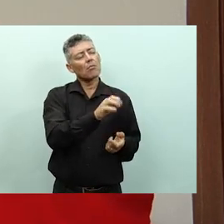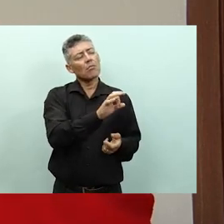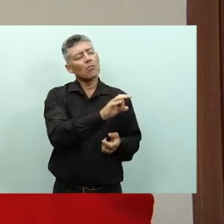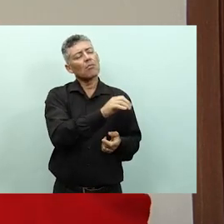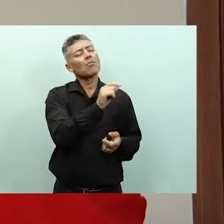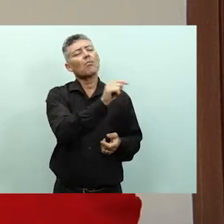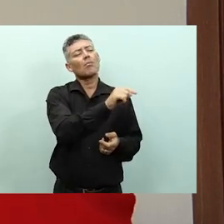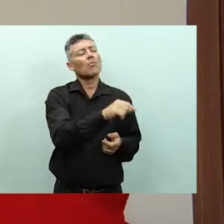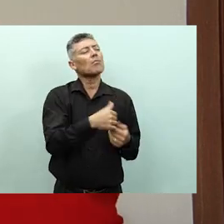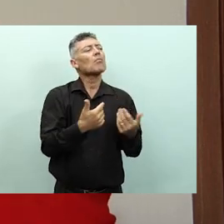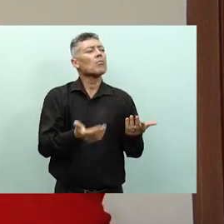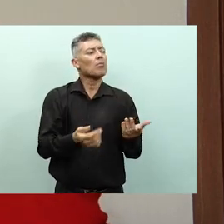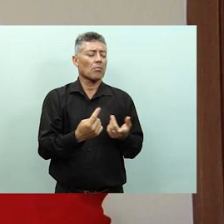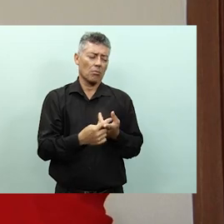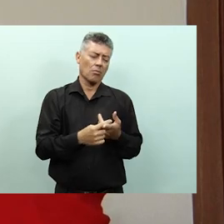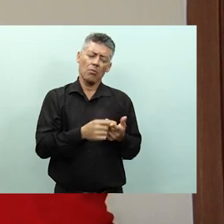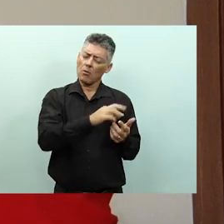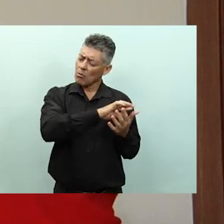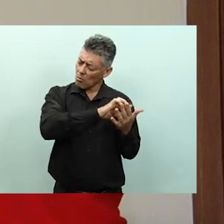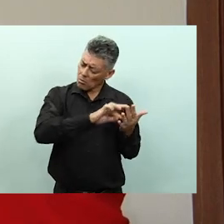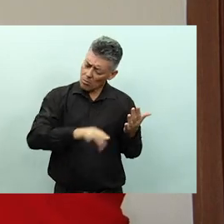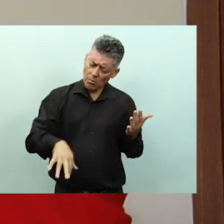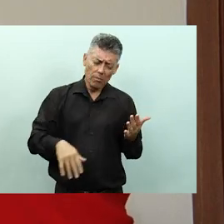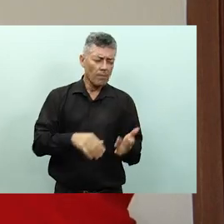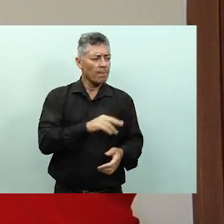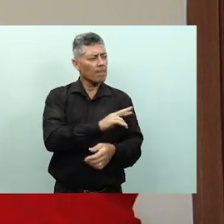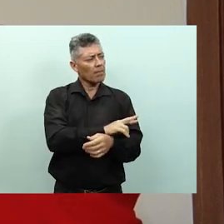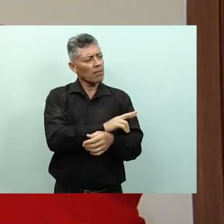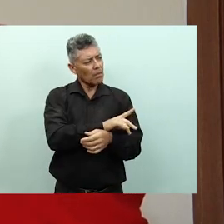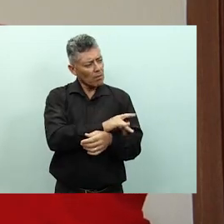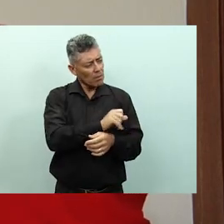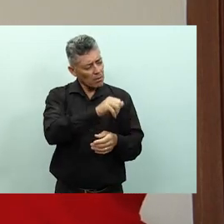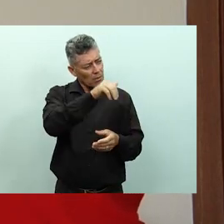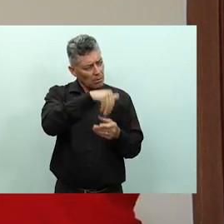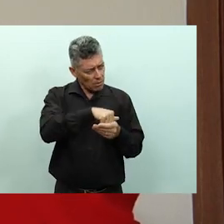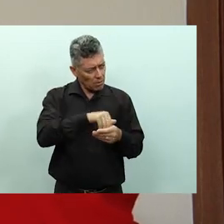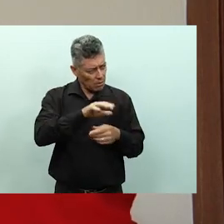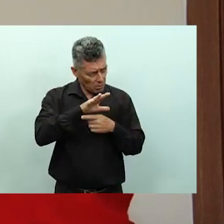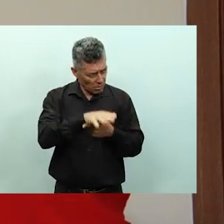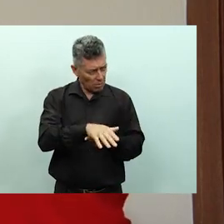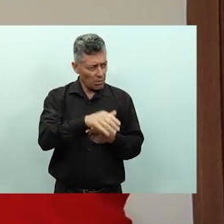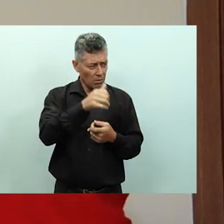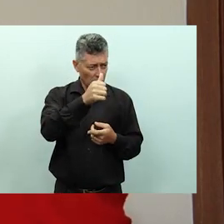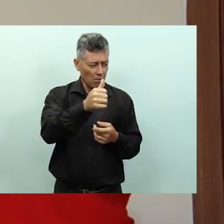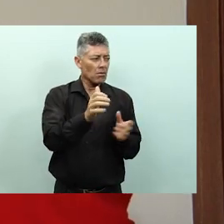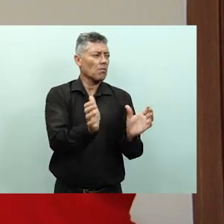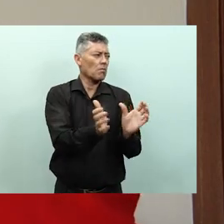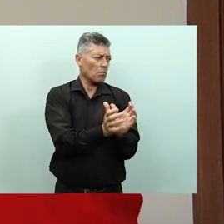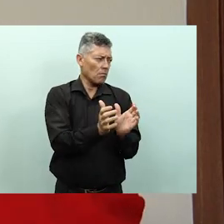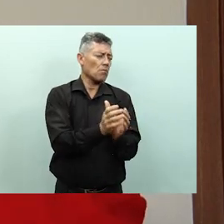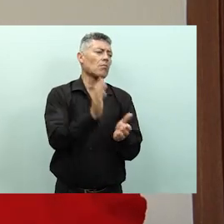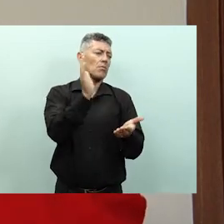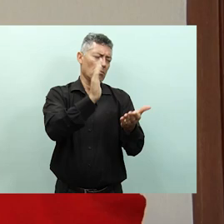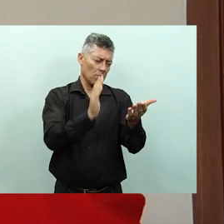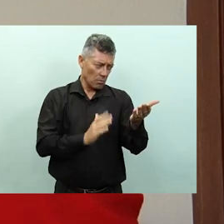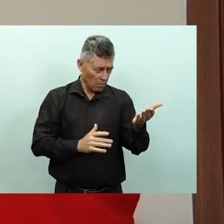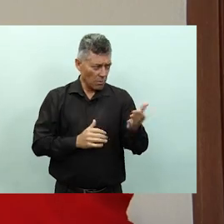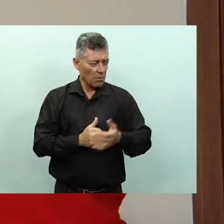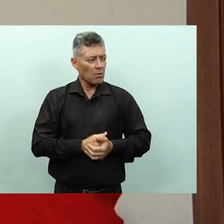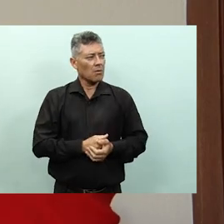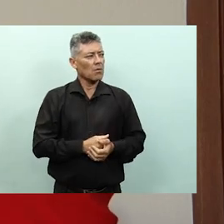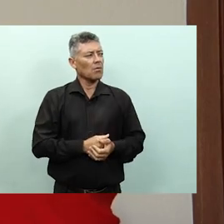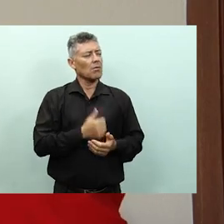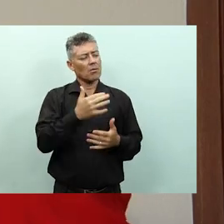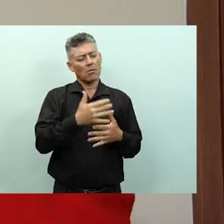10? Porque em todas as matérias, Vilma votou a favor do povo brasileiro, Vilma votou a favor